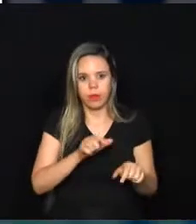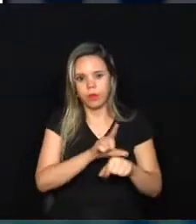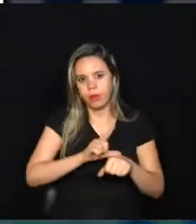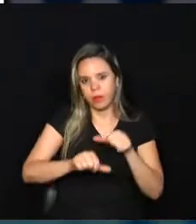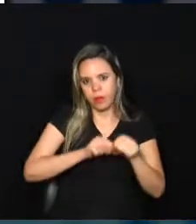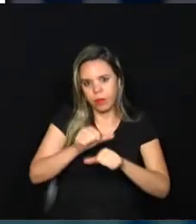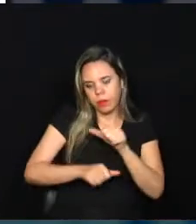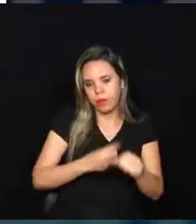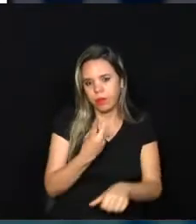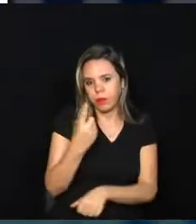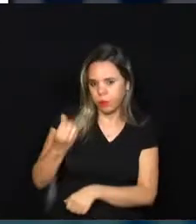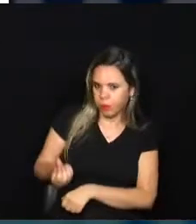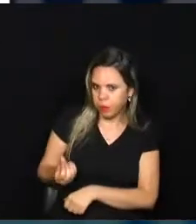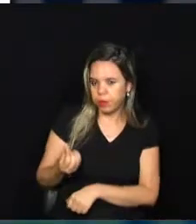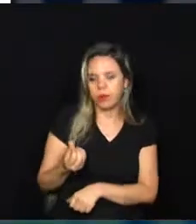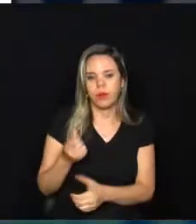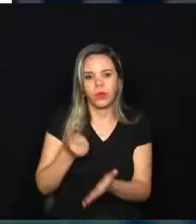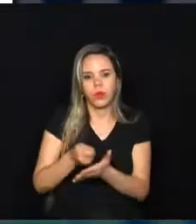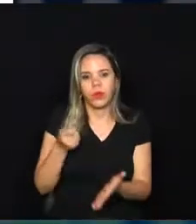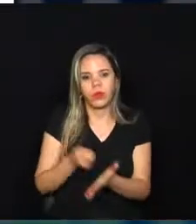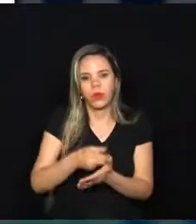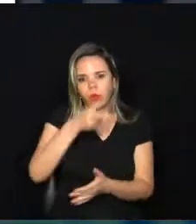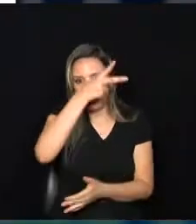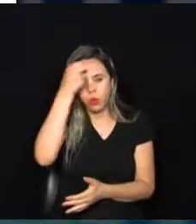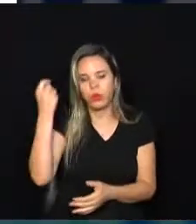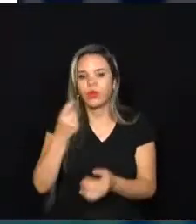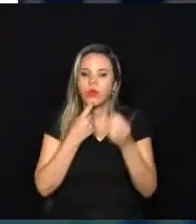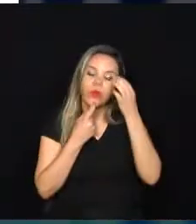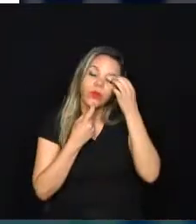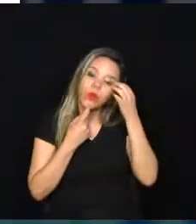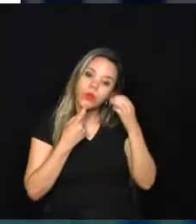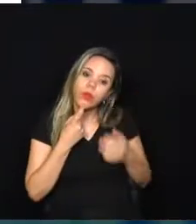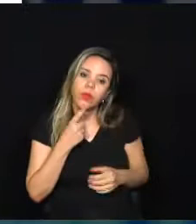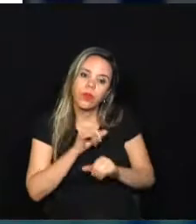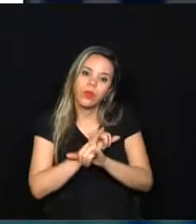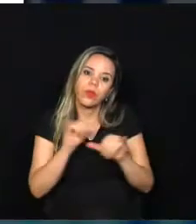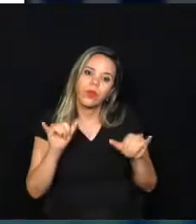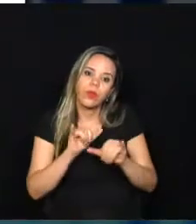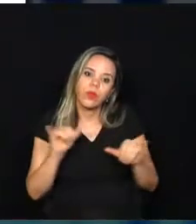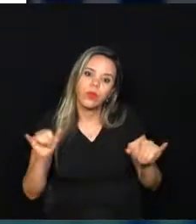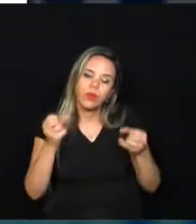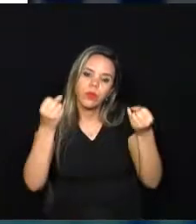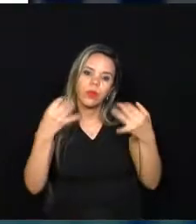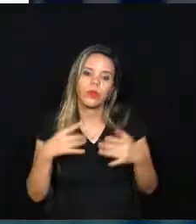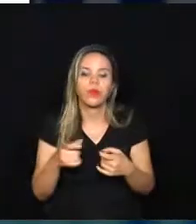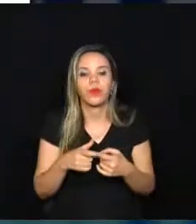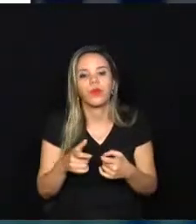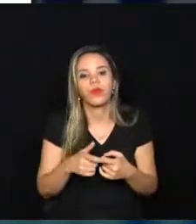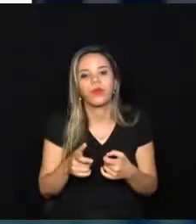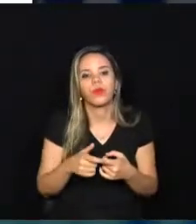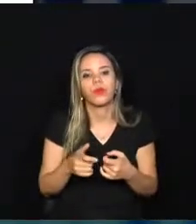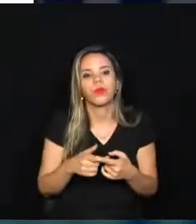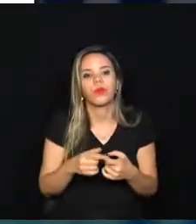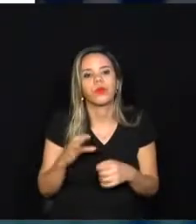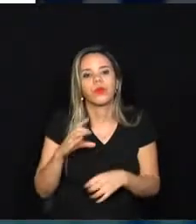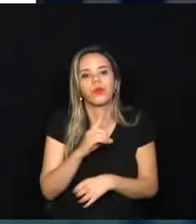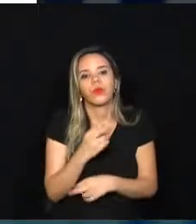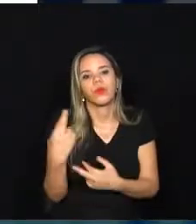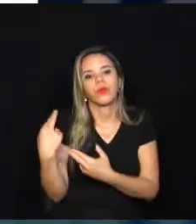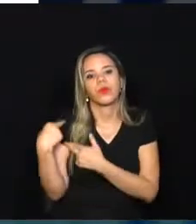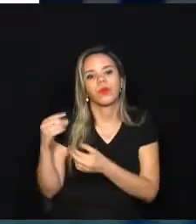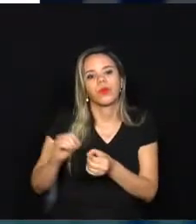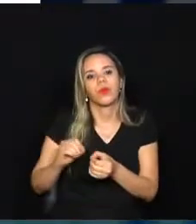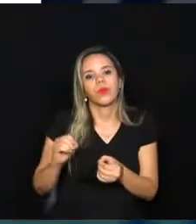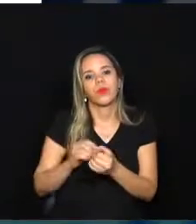de 2016, obrigando a Prefeitura de Campinas a divulgar a relação dos médicos e coordenadores que